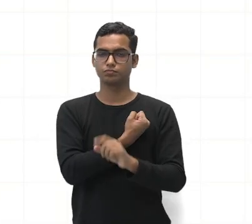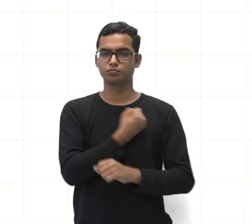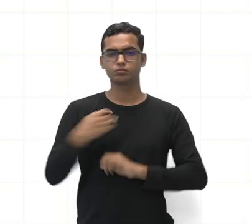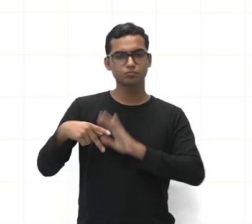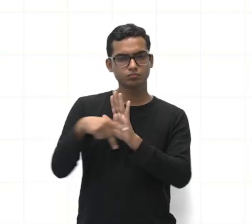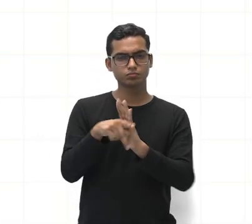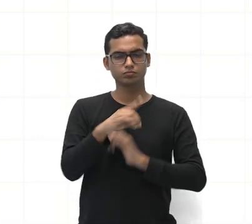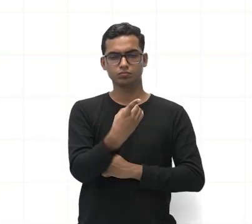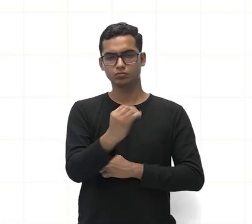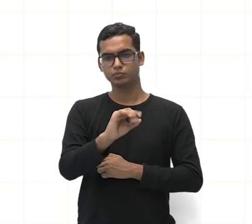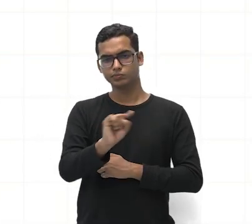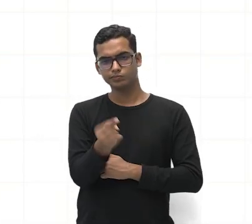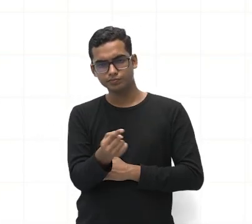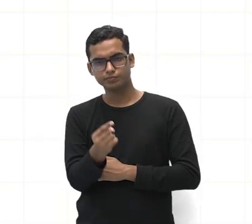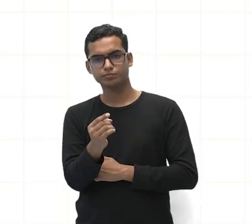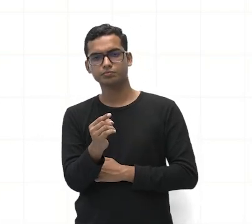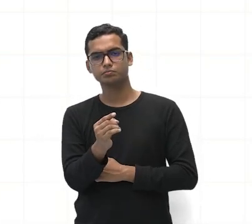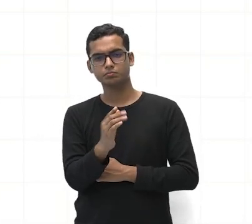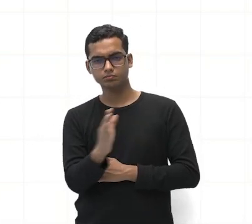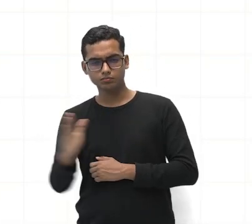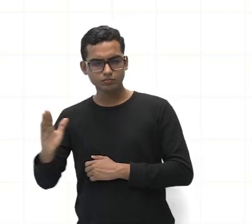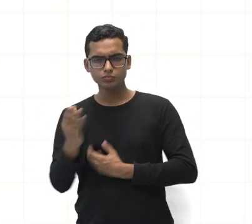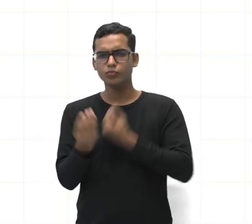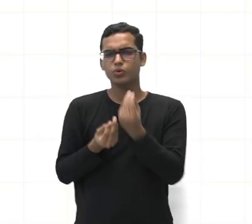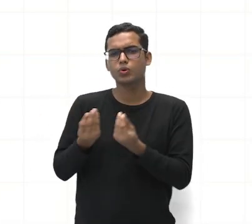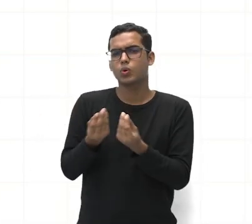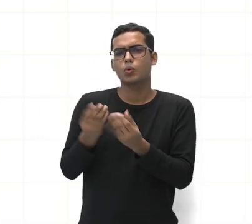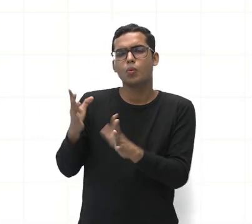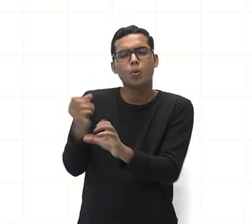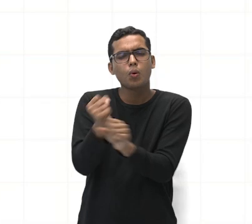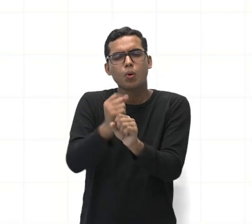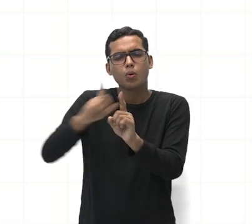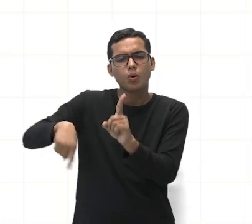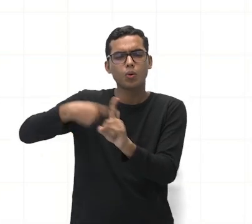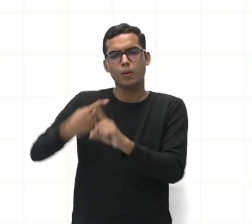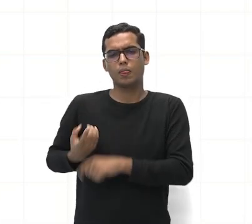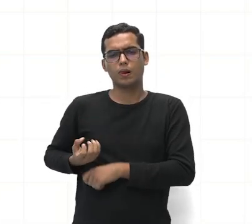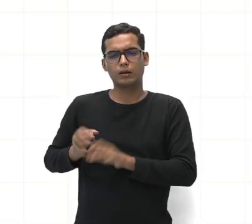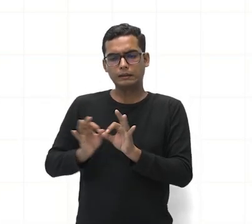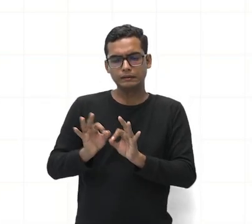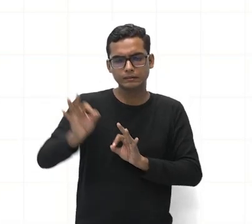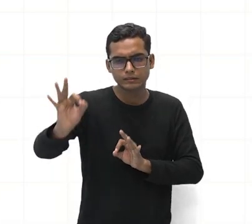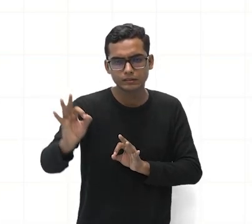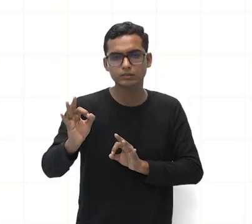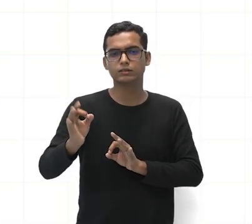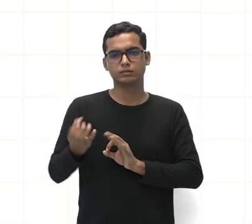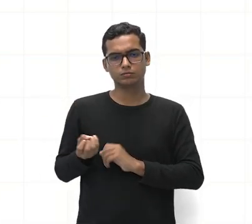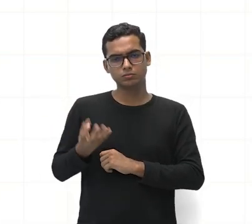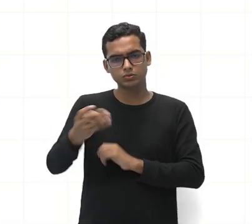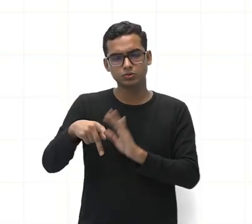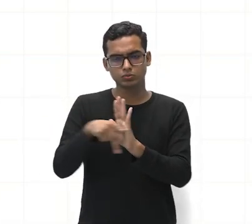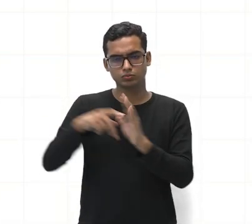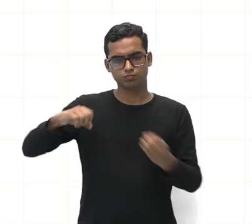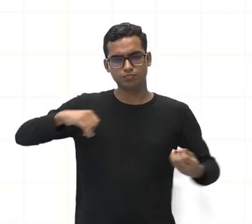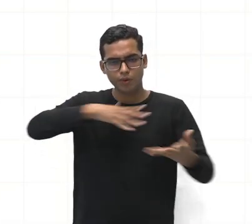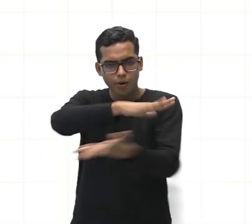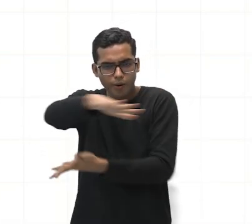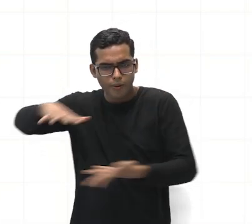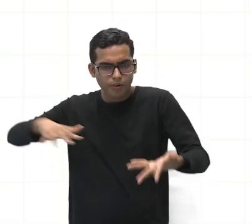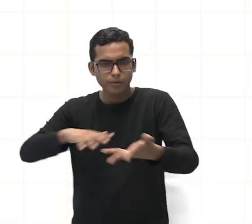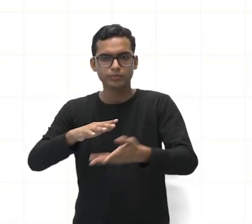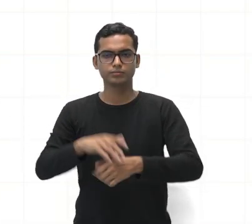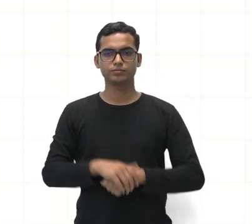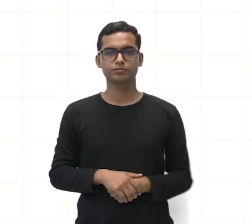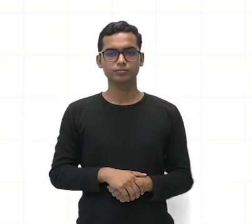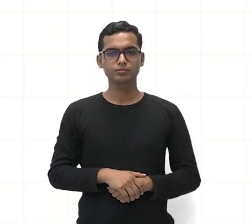é como somar as distâncias de suas viagens espaciais. alinhando os vírgulas. Deixa eu marcar